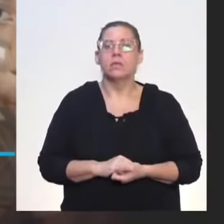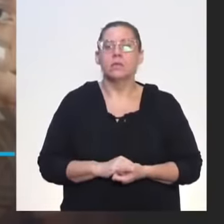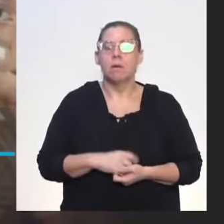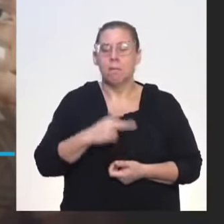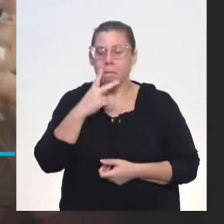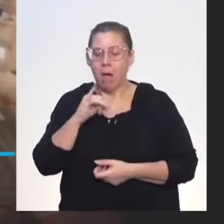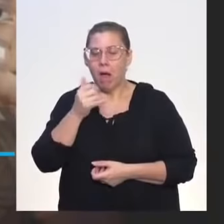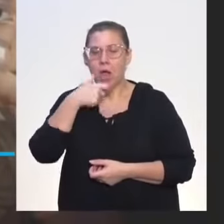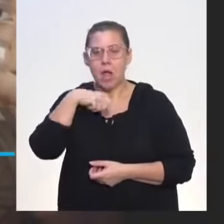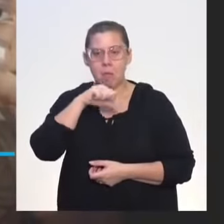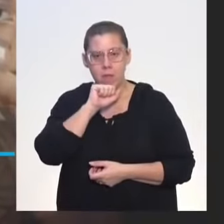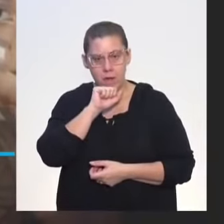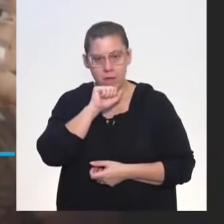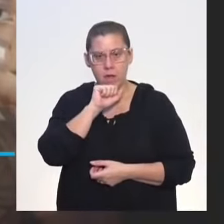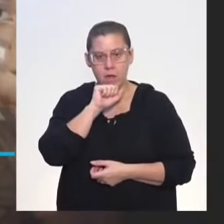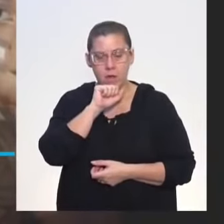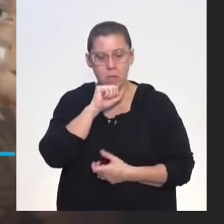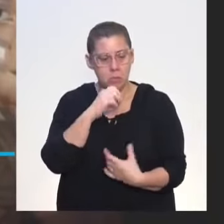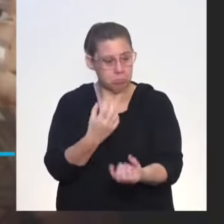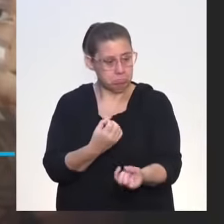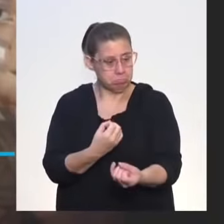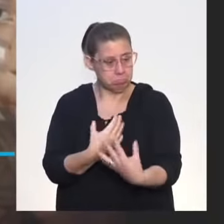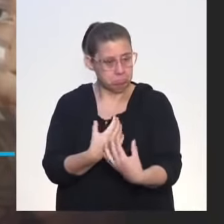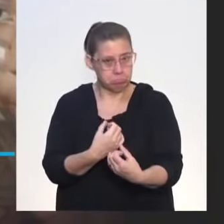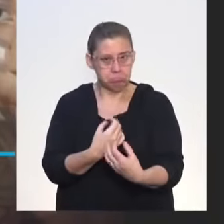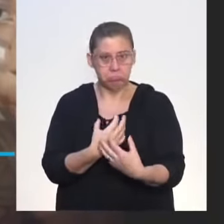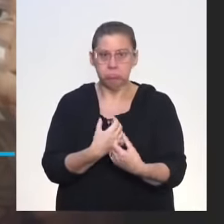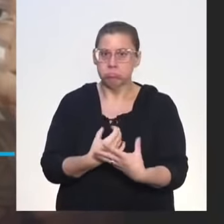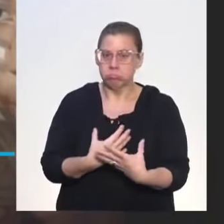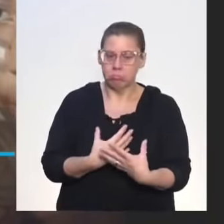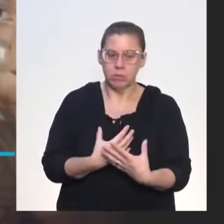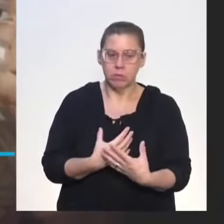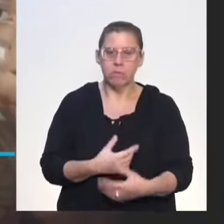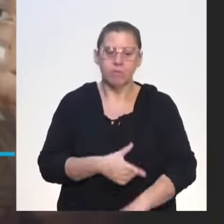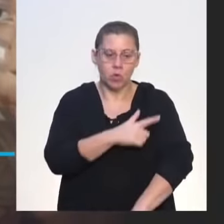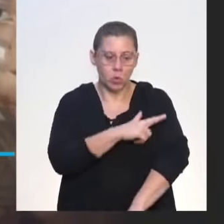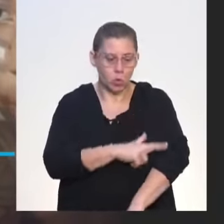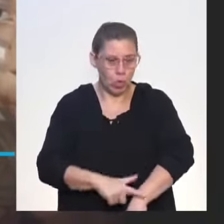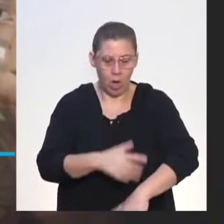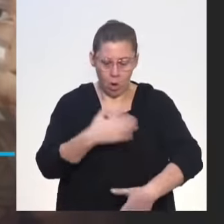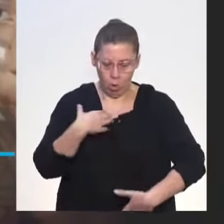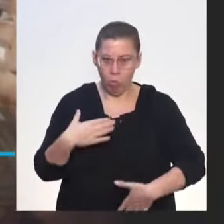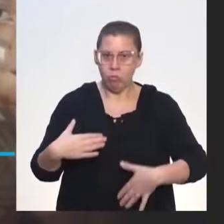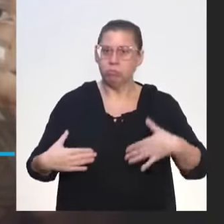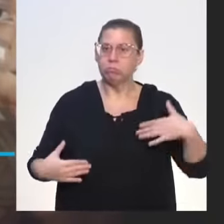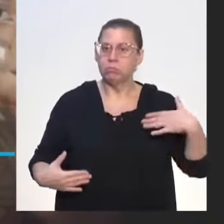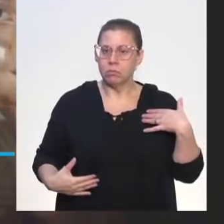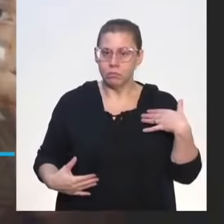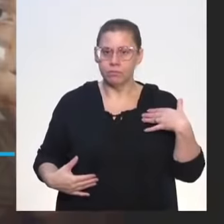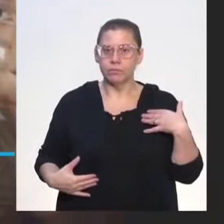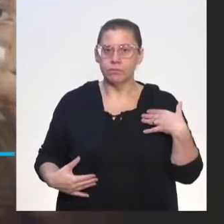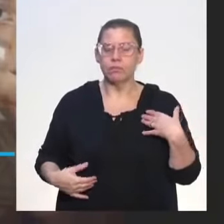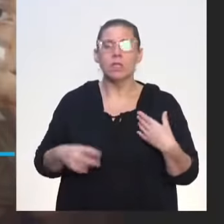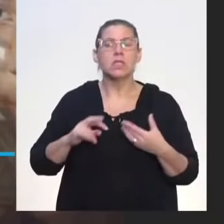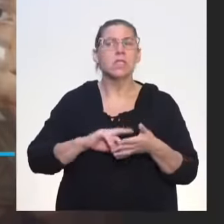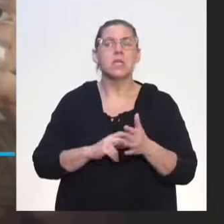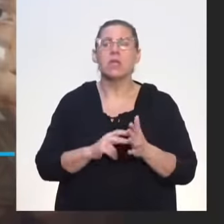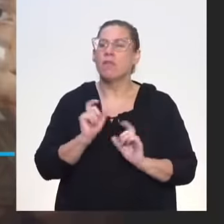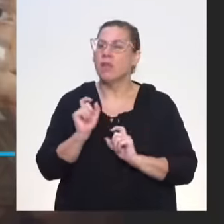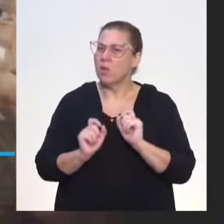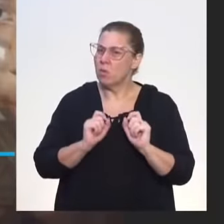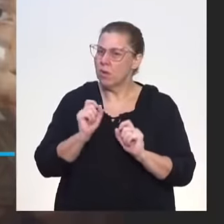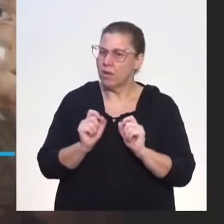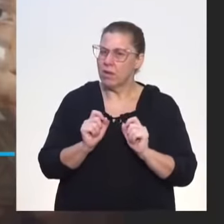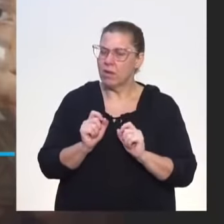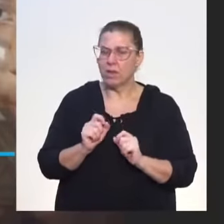pais, eles têm que nos ensinar, eles têm que educar o nosso corpo. Educar o nosso corpo significa que a gente